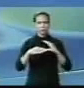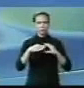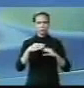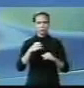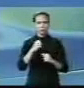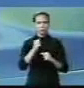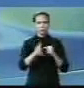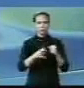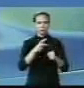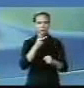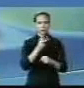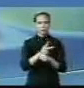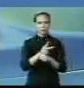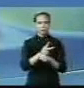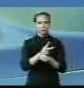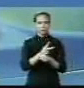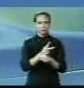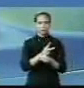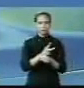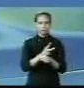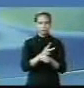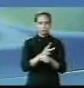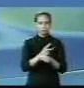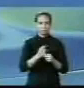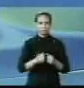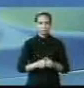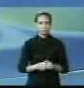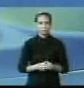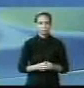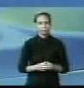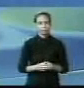utilizações realmente de trabalho, até utilizações assim